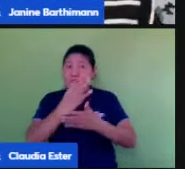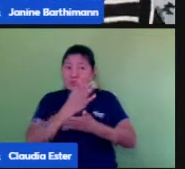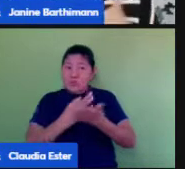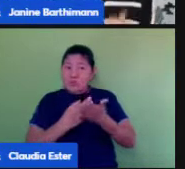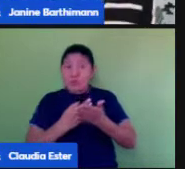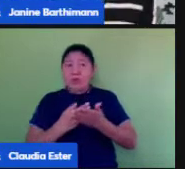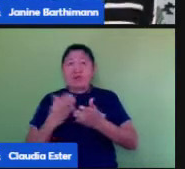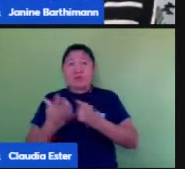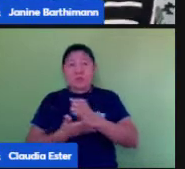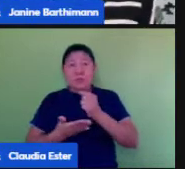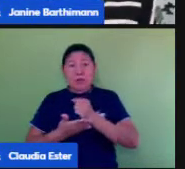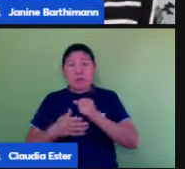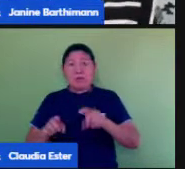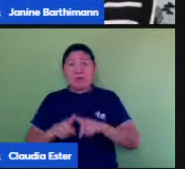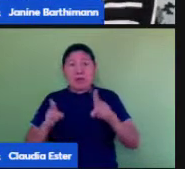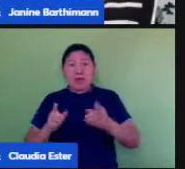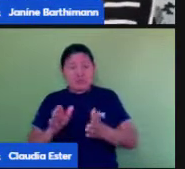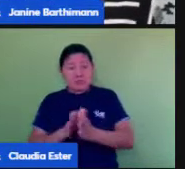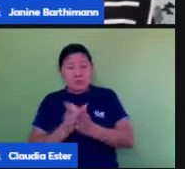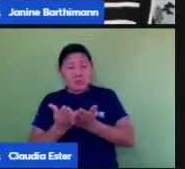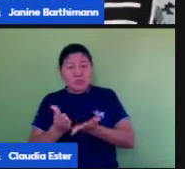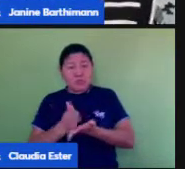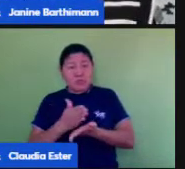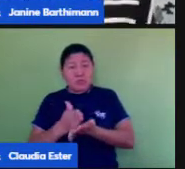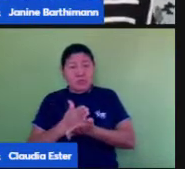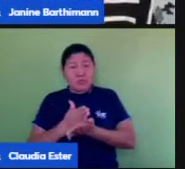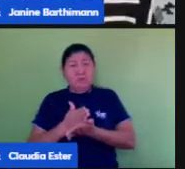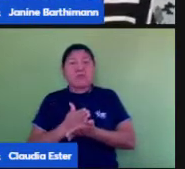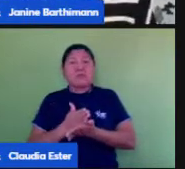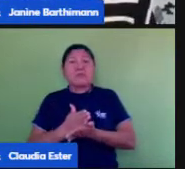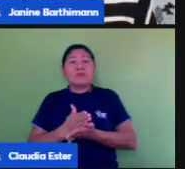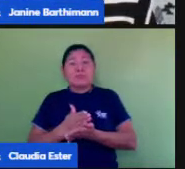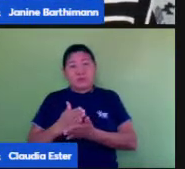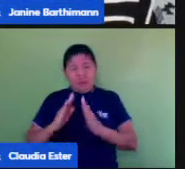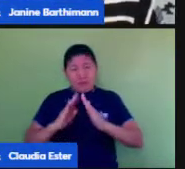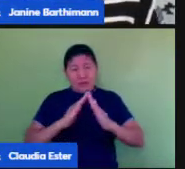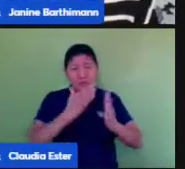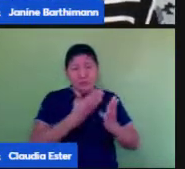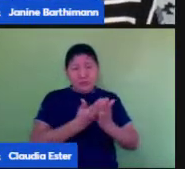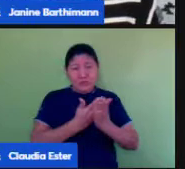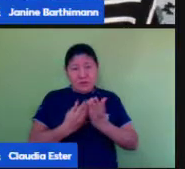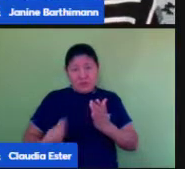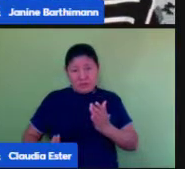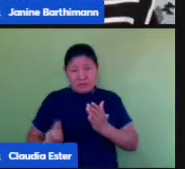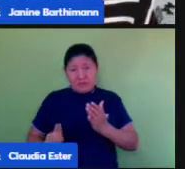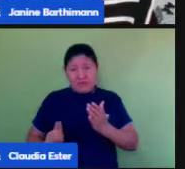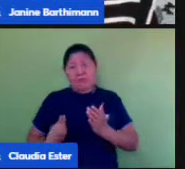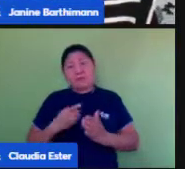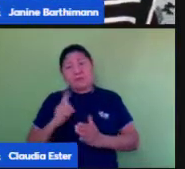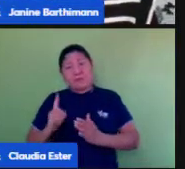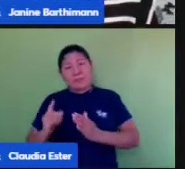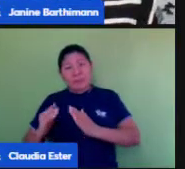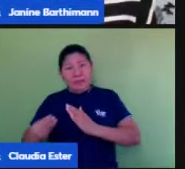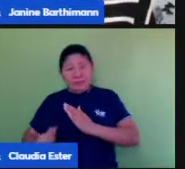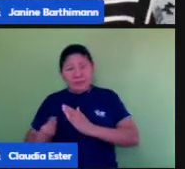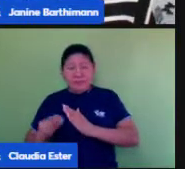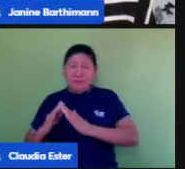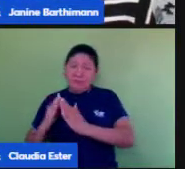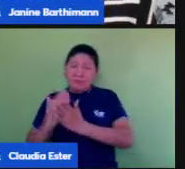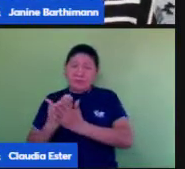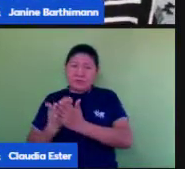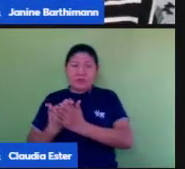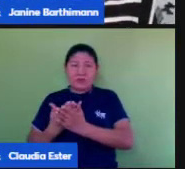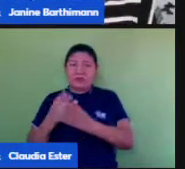mas sim do livro A Escola da Vida e a Vida na Escola. Então, nós olhamos para essa imagem, nós